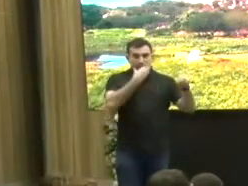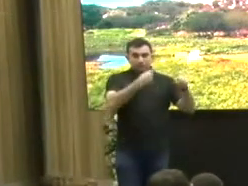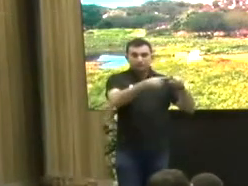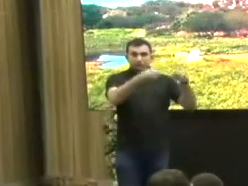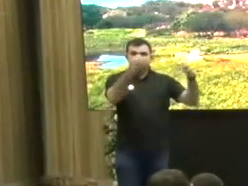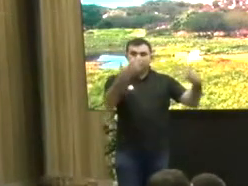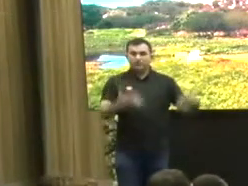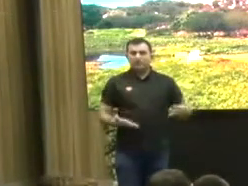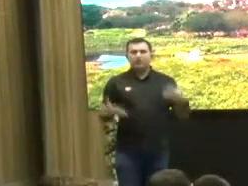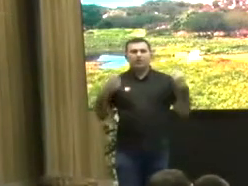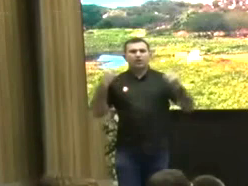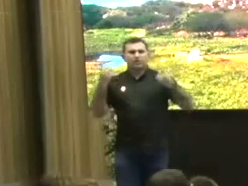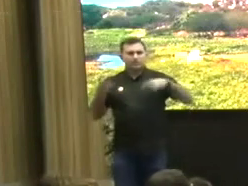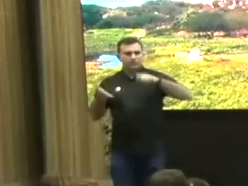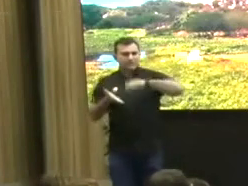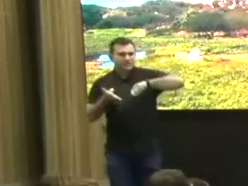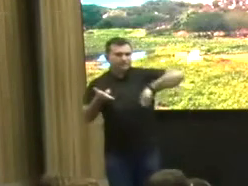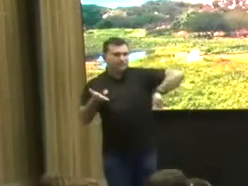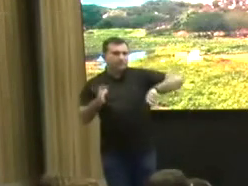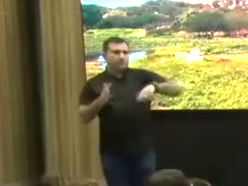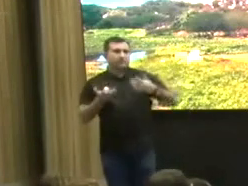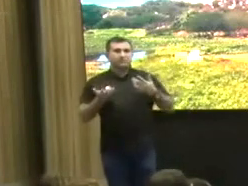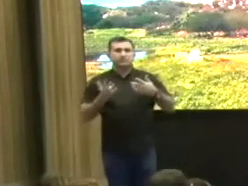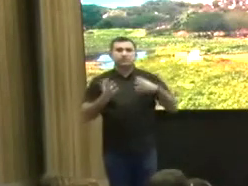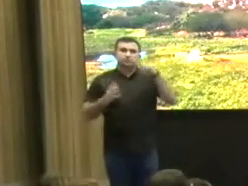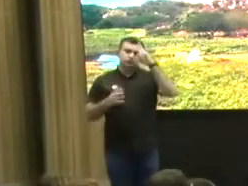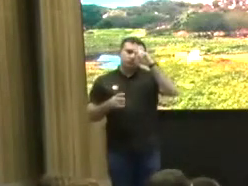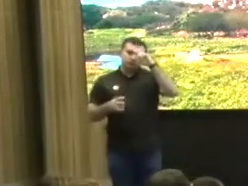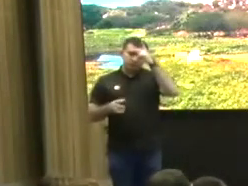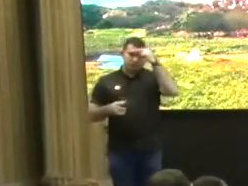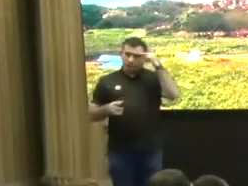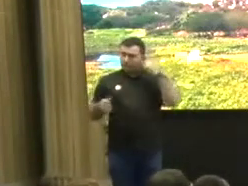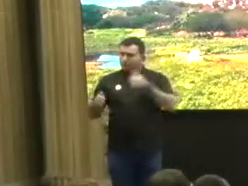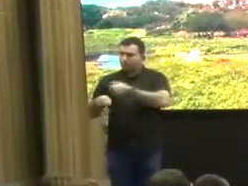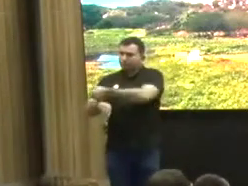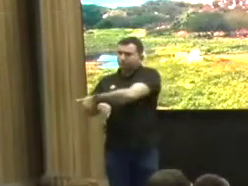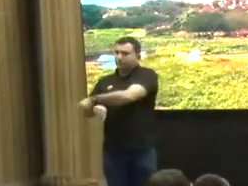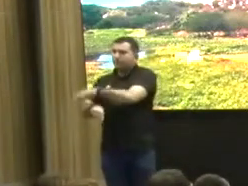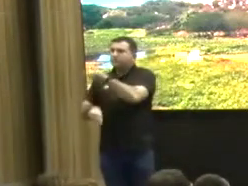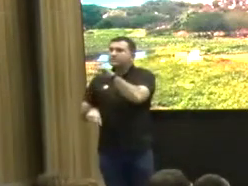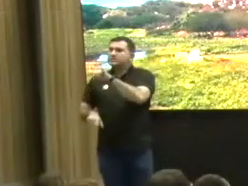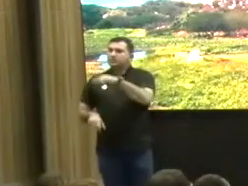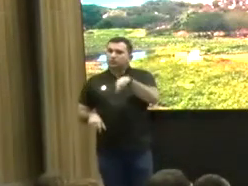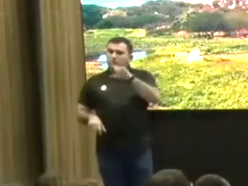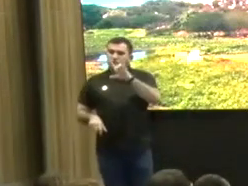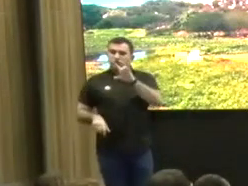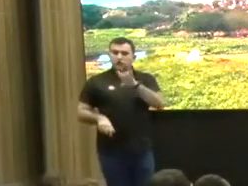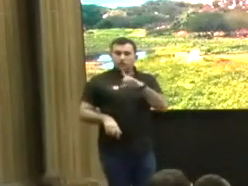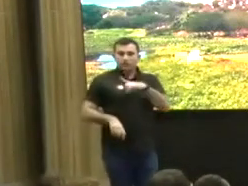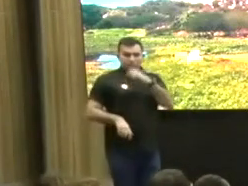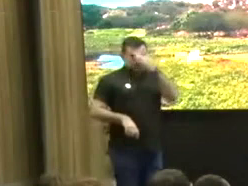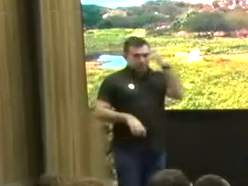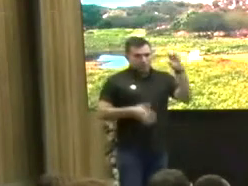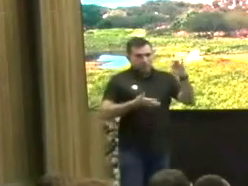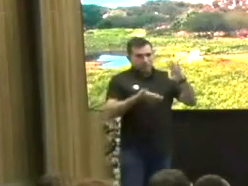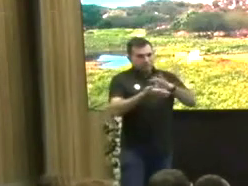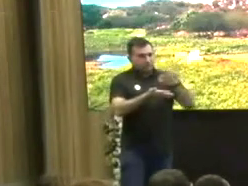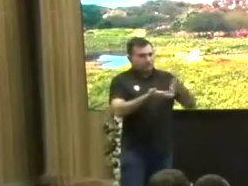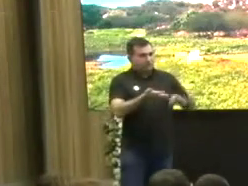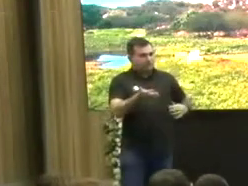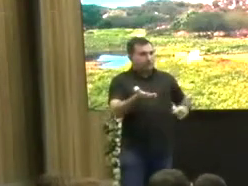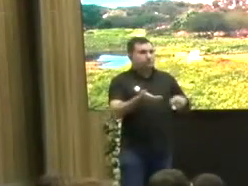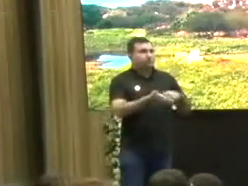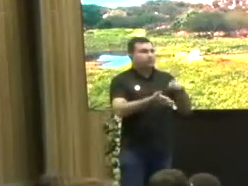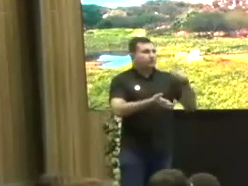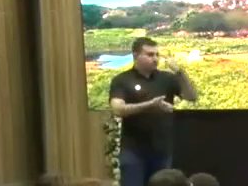como escrever a história dos colonizados se só temos registros dos colonizadores? E